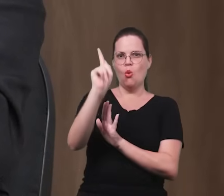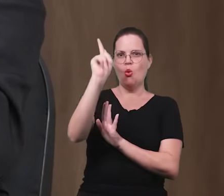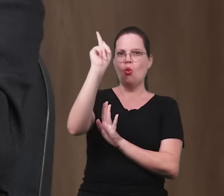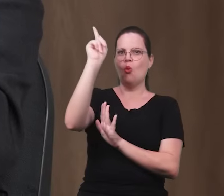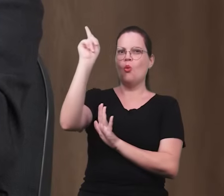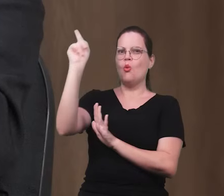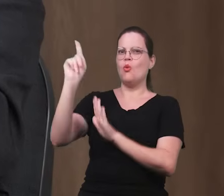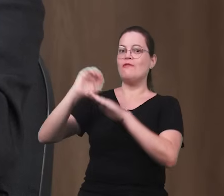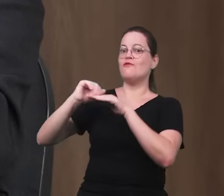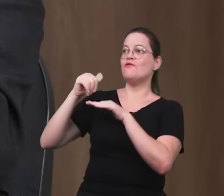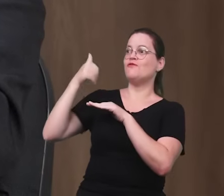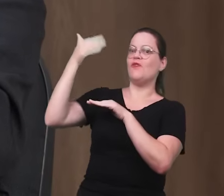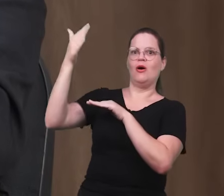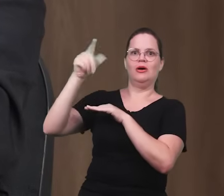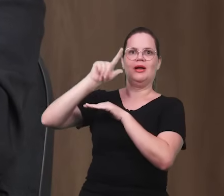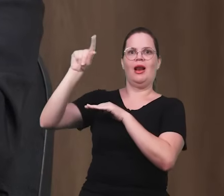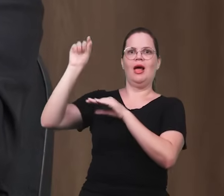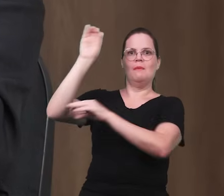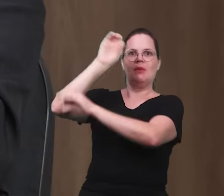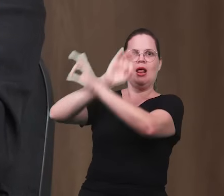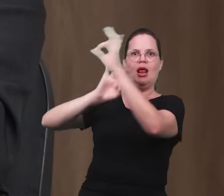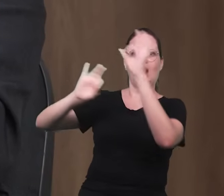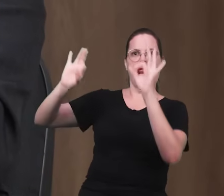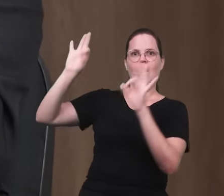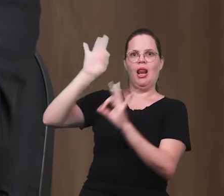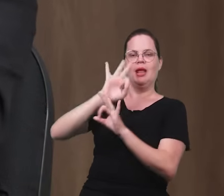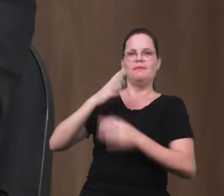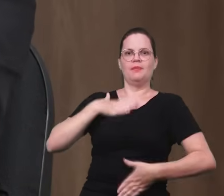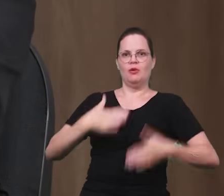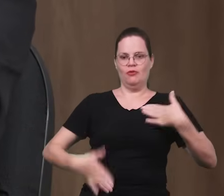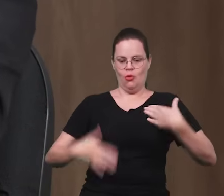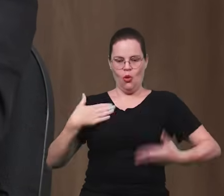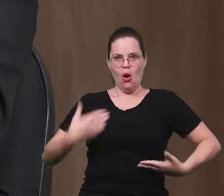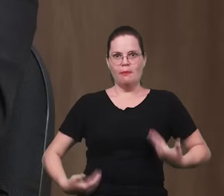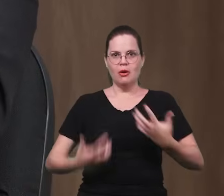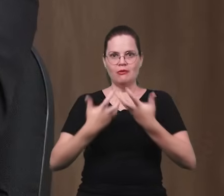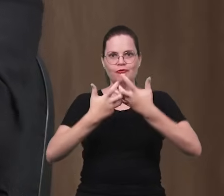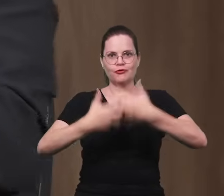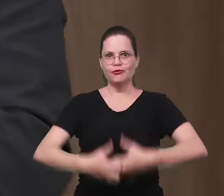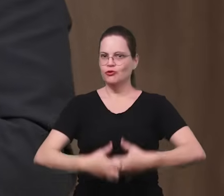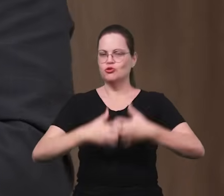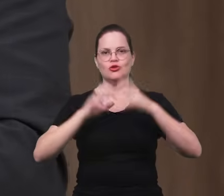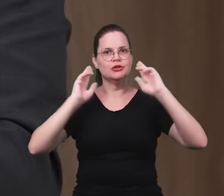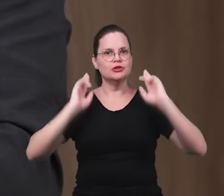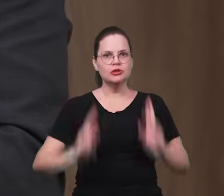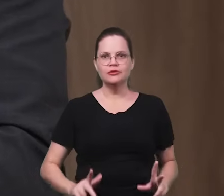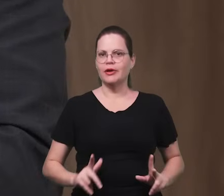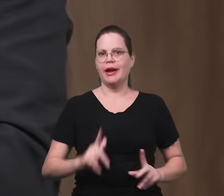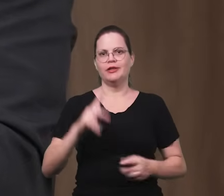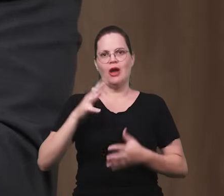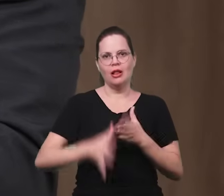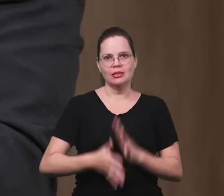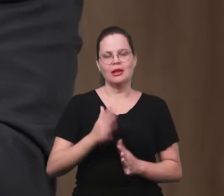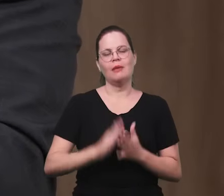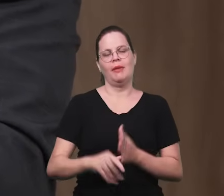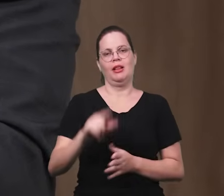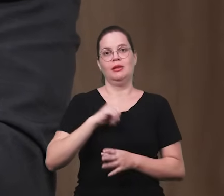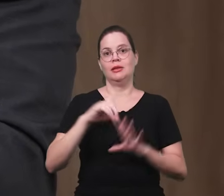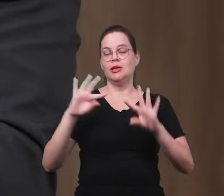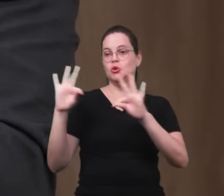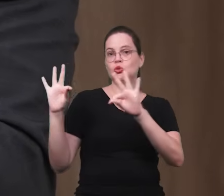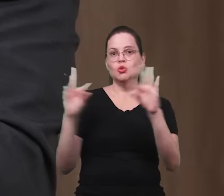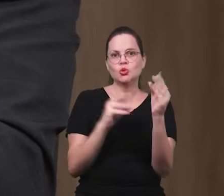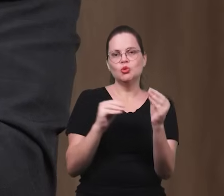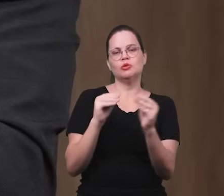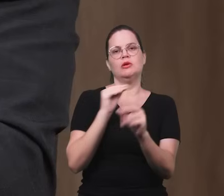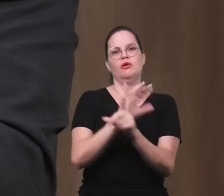microgravidade, a falta de pressão atmosférica atrapalha o seu organismo, faz com que o seu organismo funcione de forma inadequada. Você vê como tudo